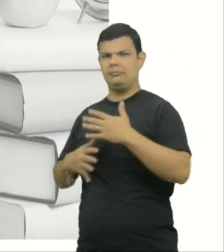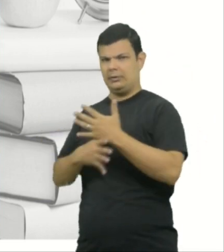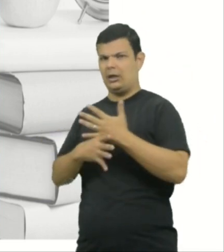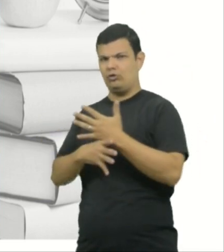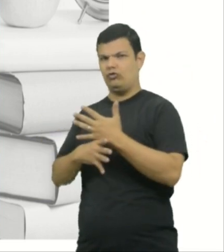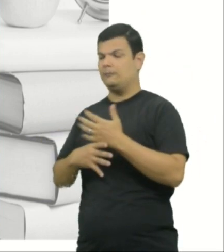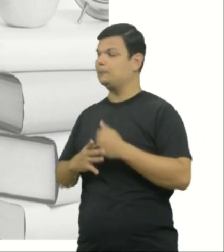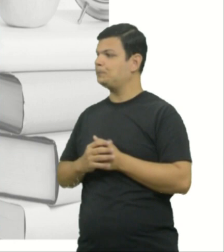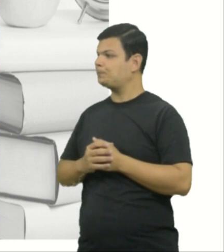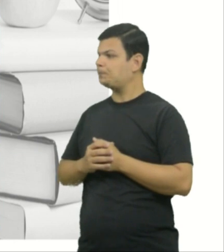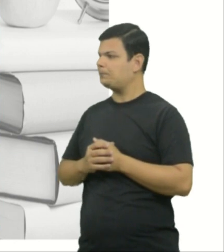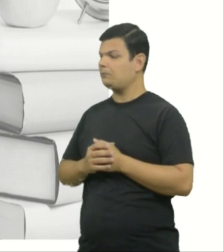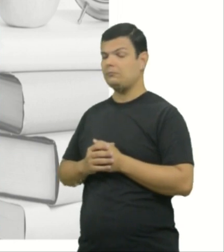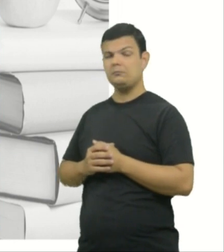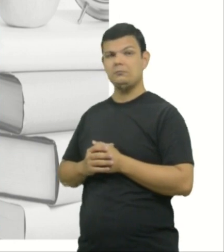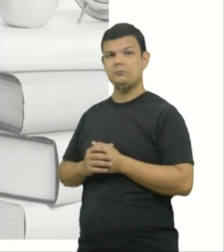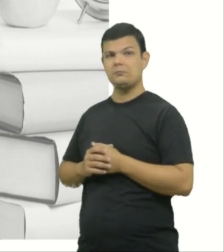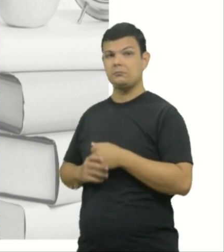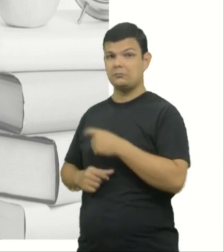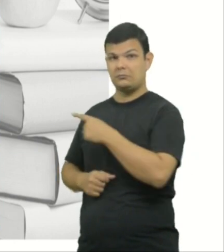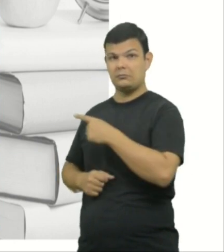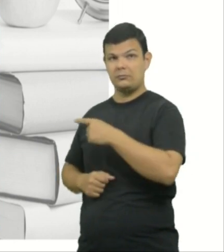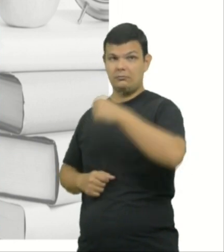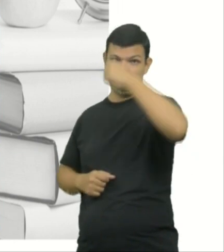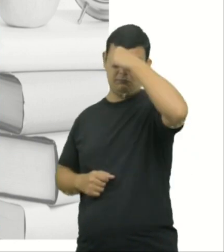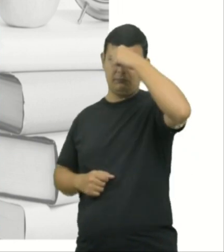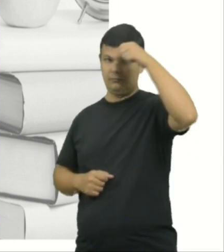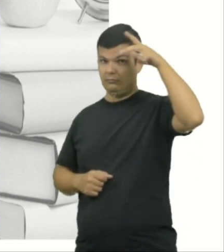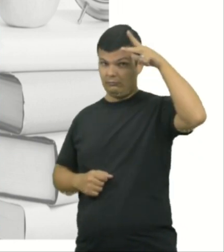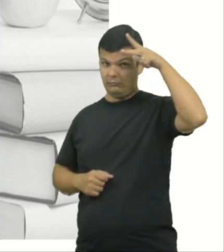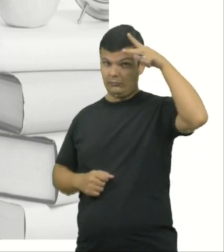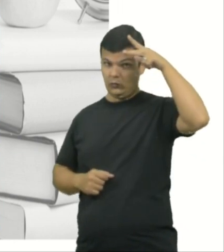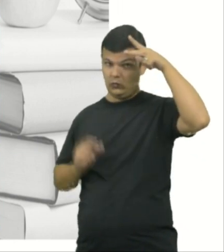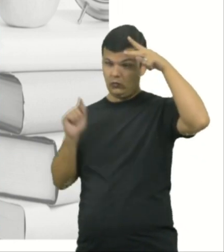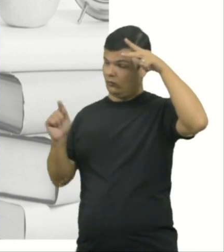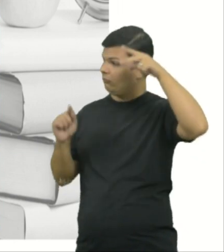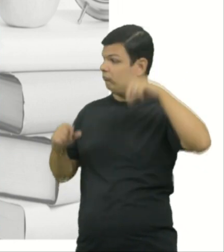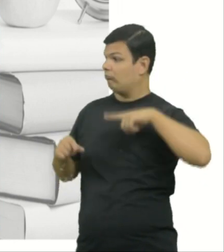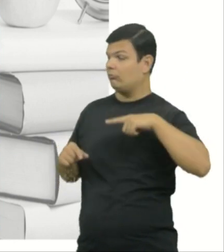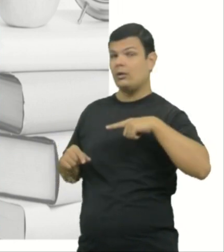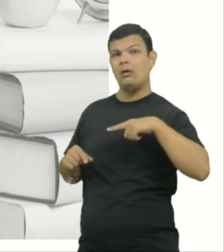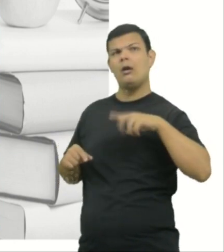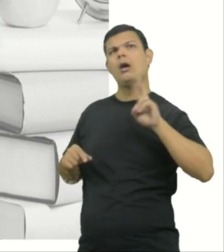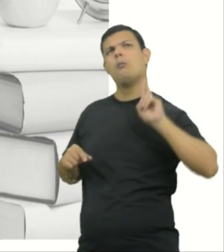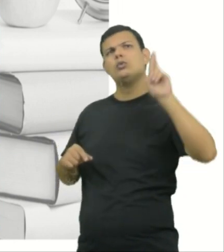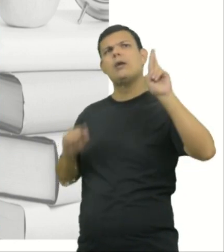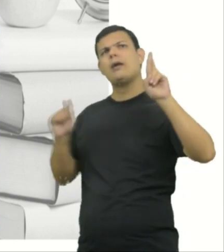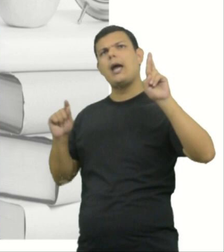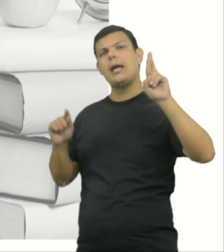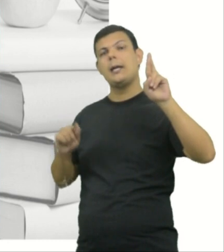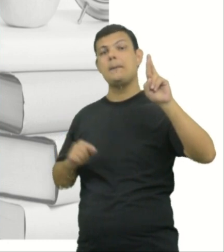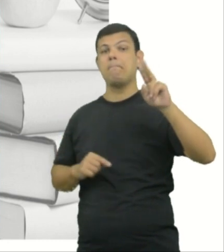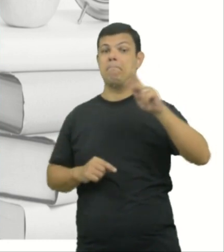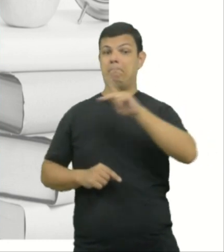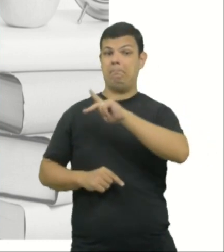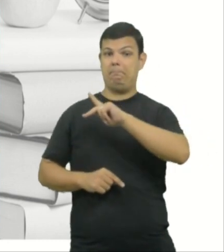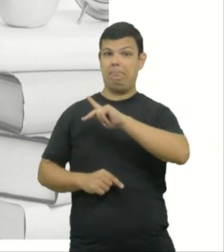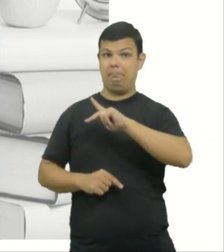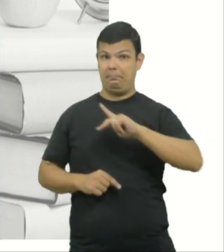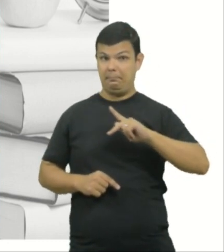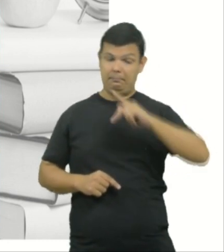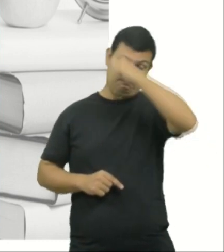ok? Essa prefeitura, ela tem... Quem é responsável por ela? Prefeito